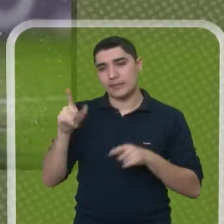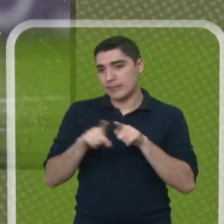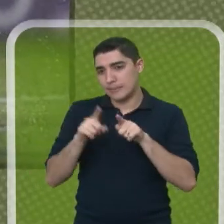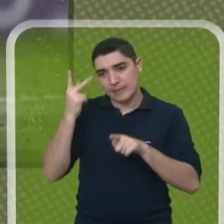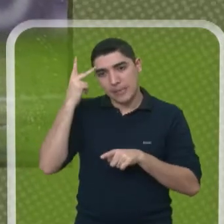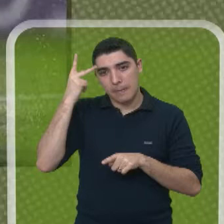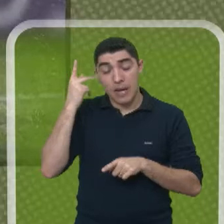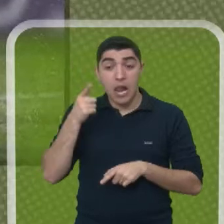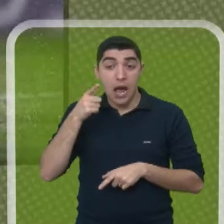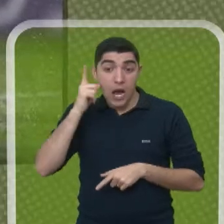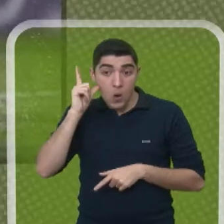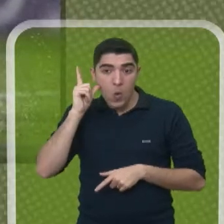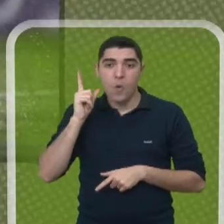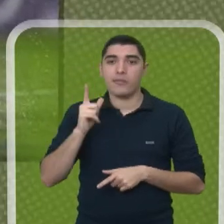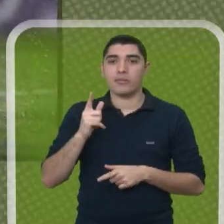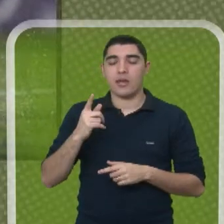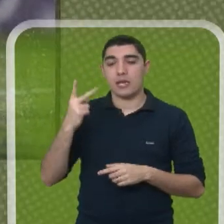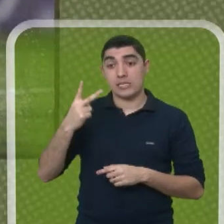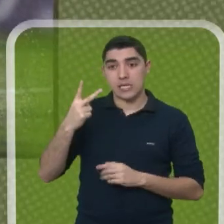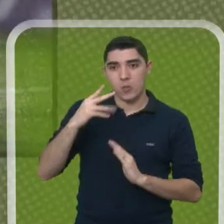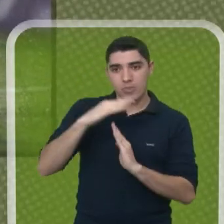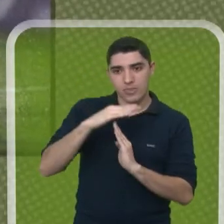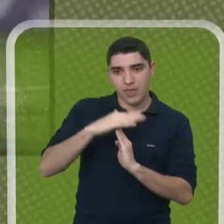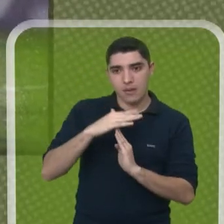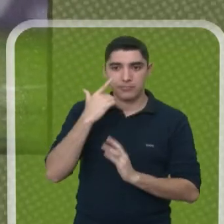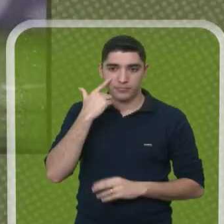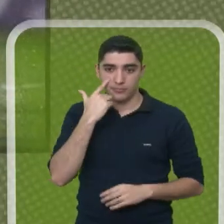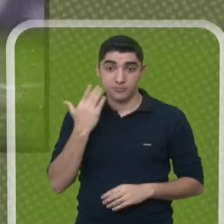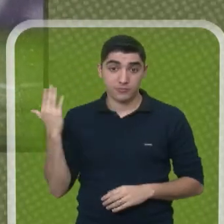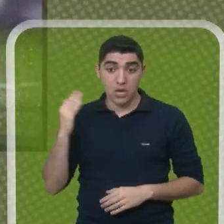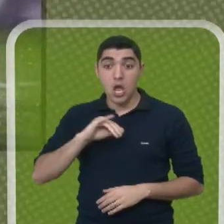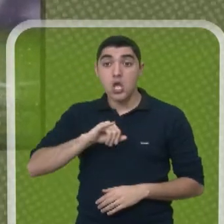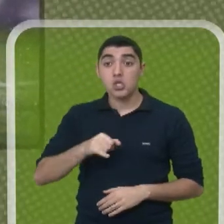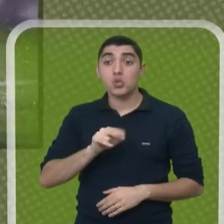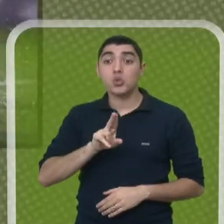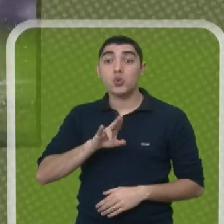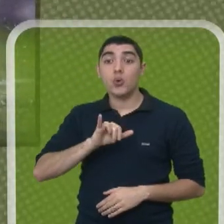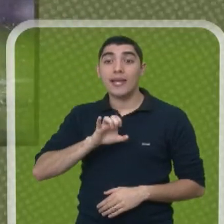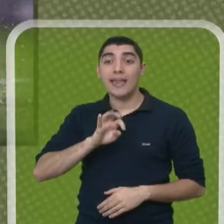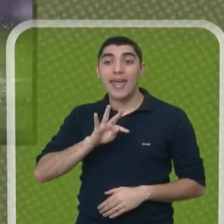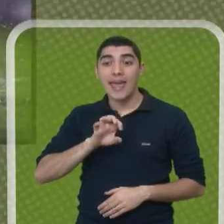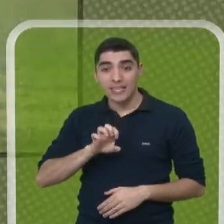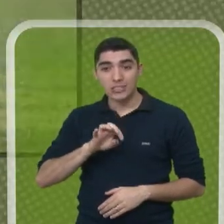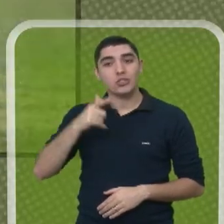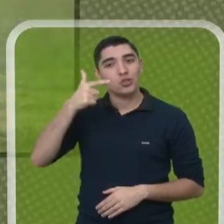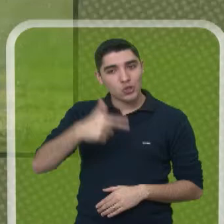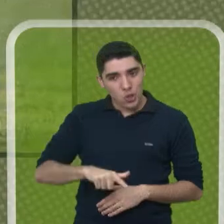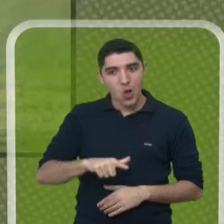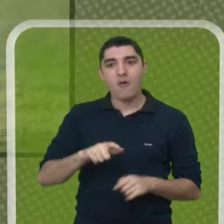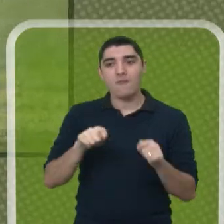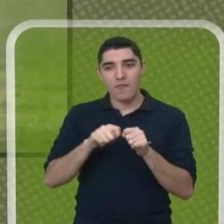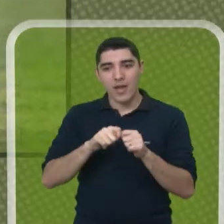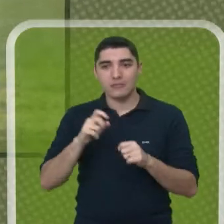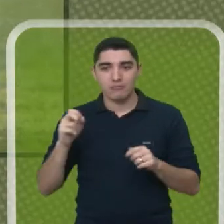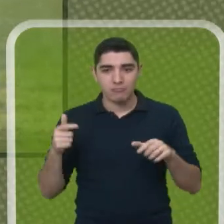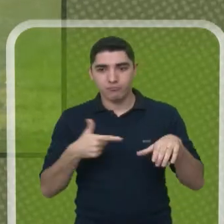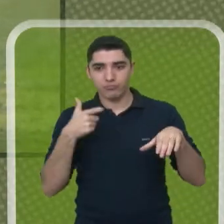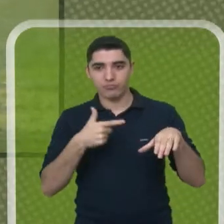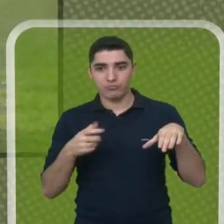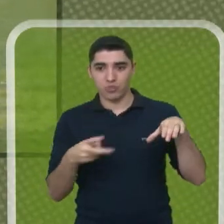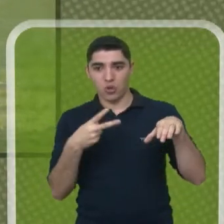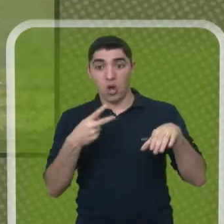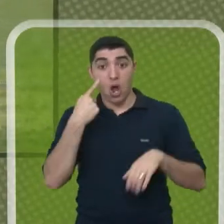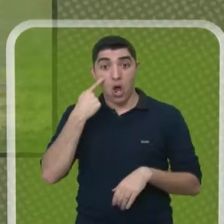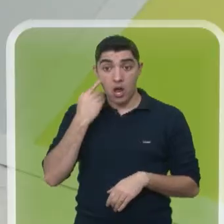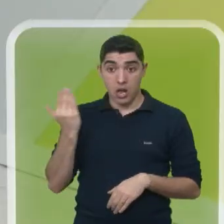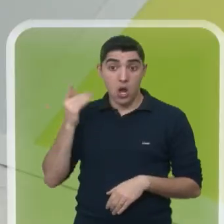foi disputado o segundo tempo da partida e a própria Juliette, aos 26 minutos, também com muita chuva, acabou fazendo. Isso aí já é foto de ontem,